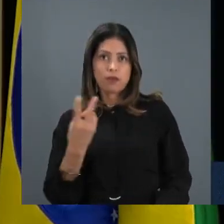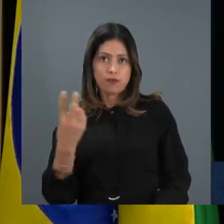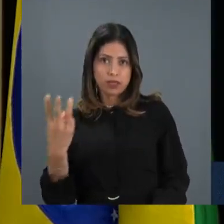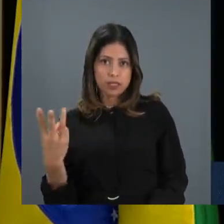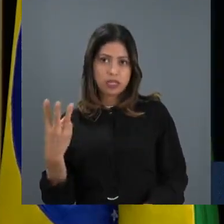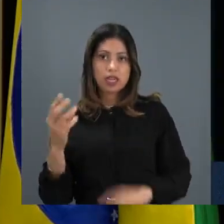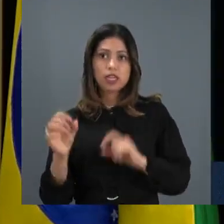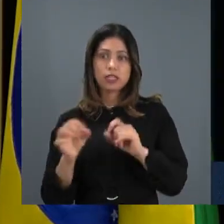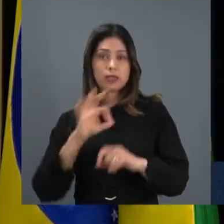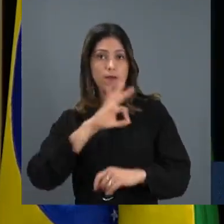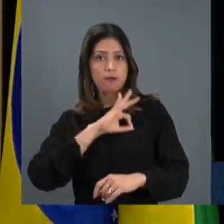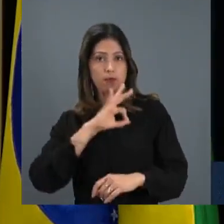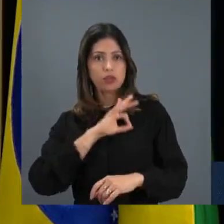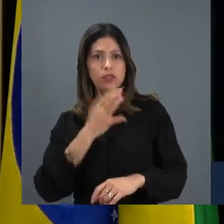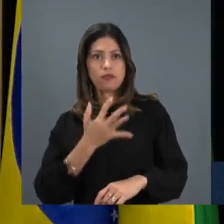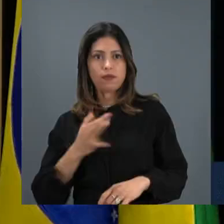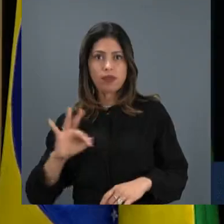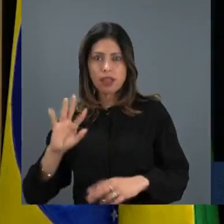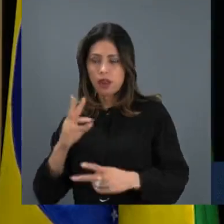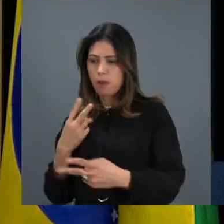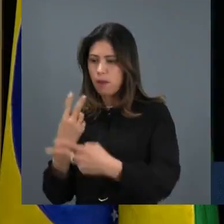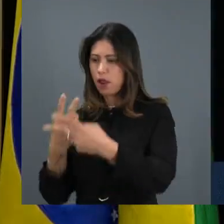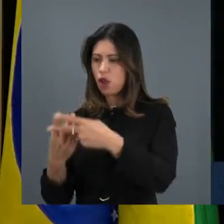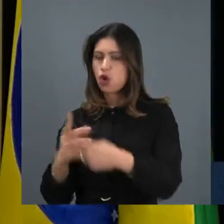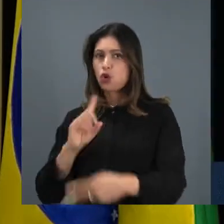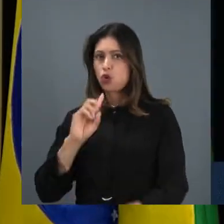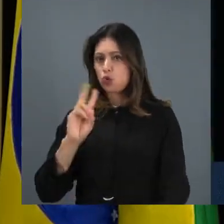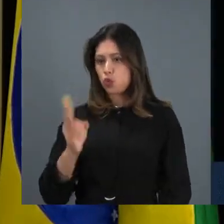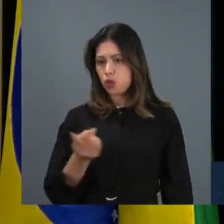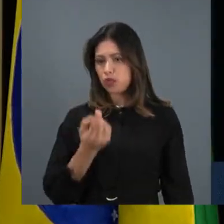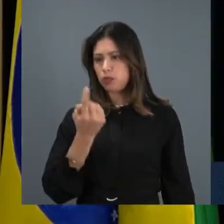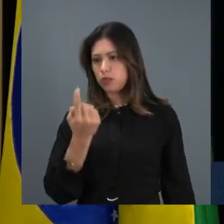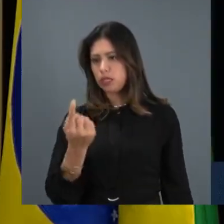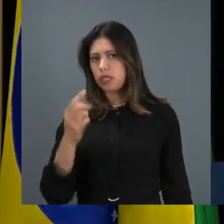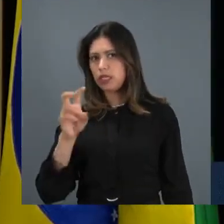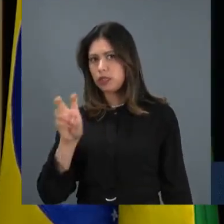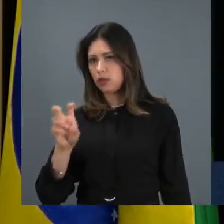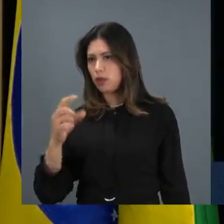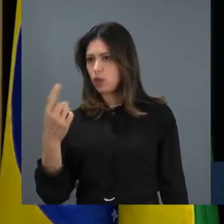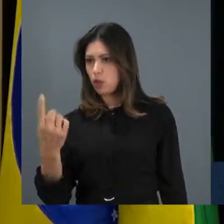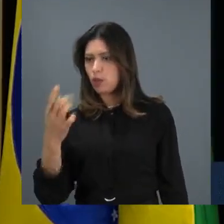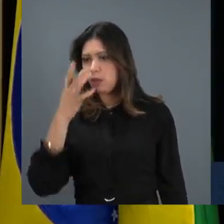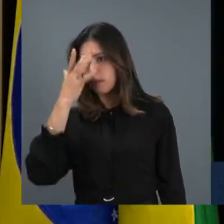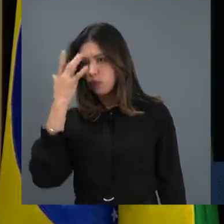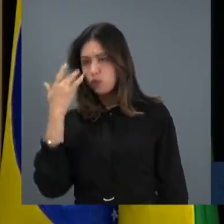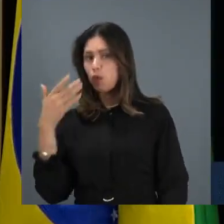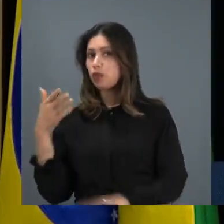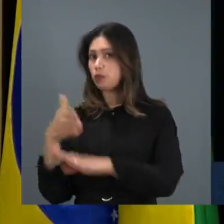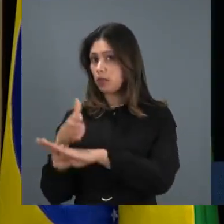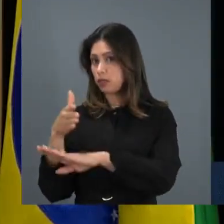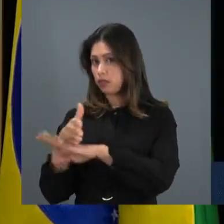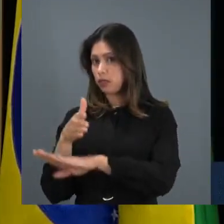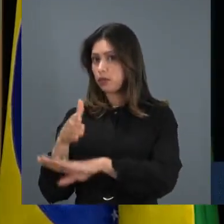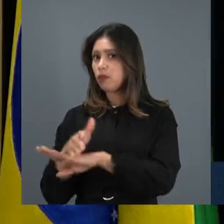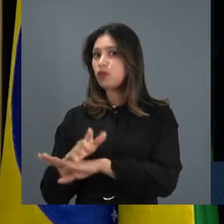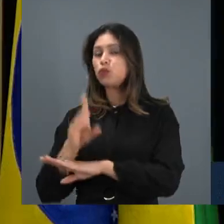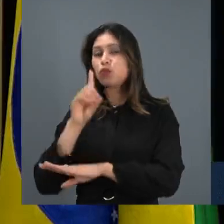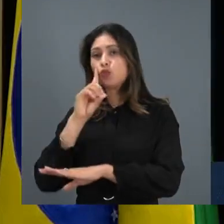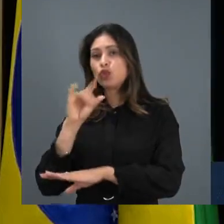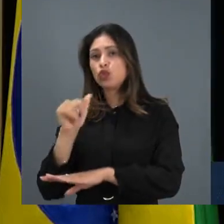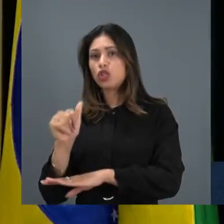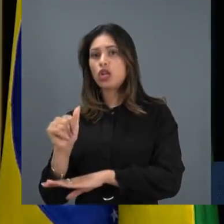prendeu em flagrante 2.151 pessoas que teriam participado dos atos de 8 de